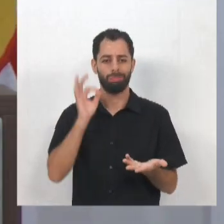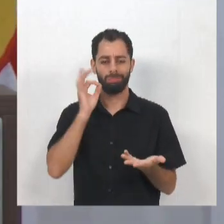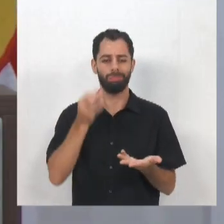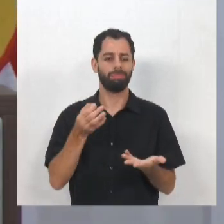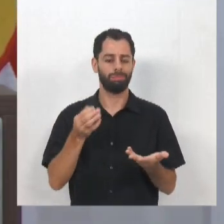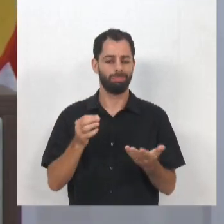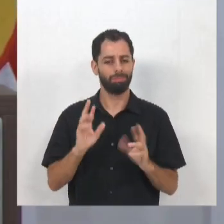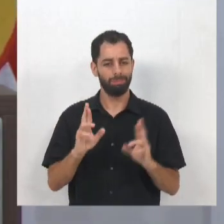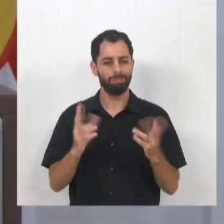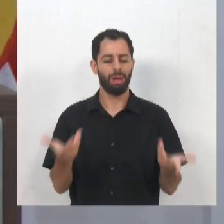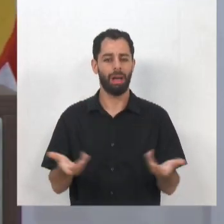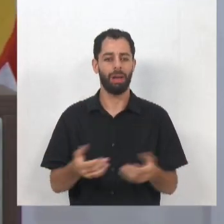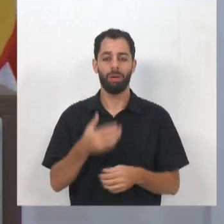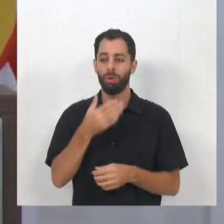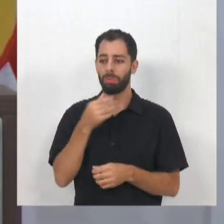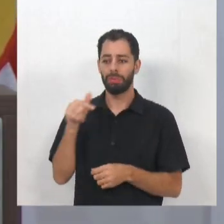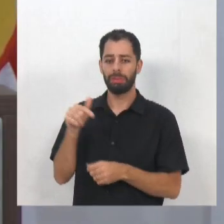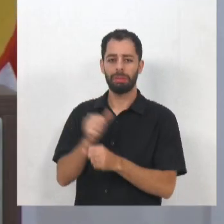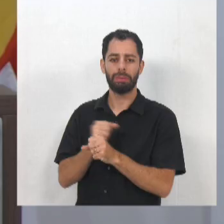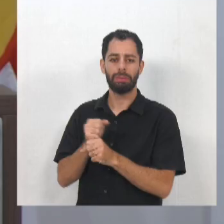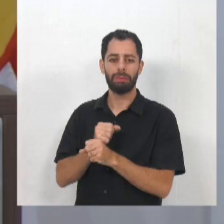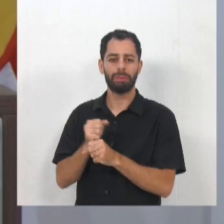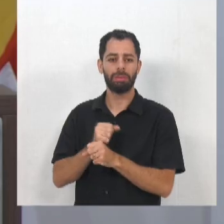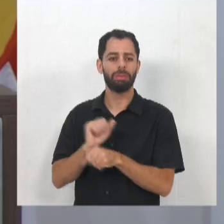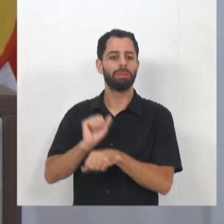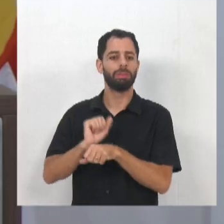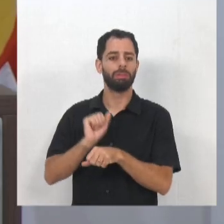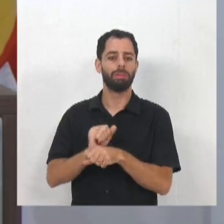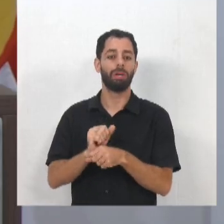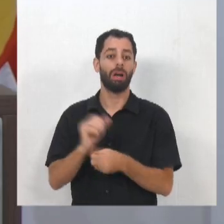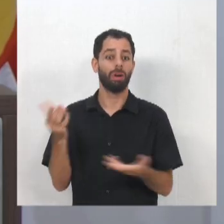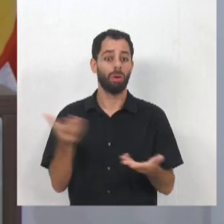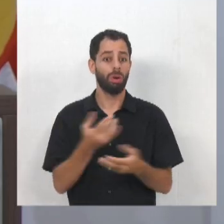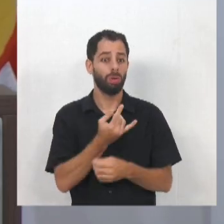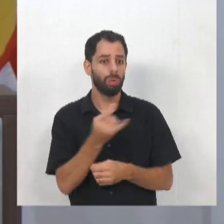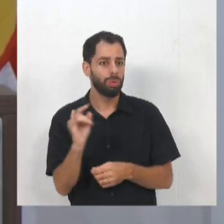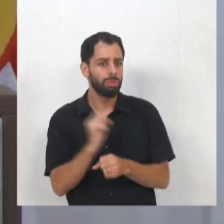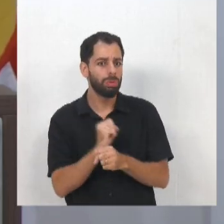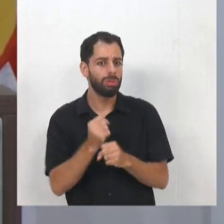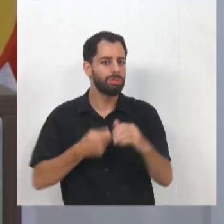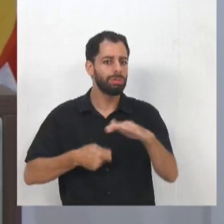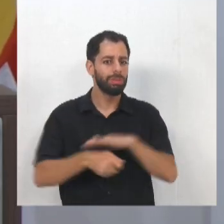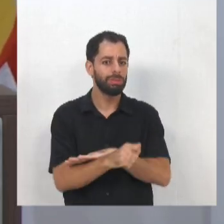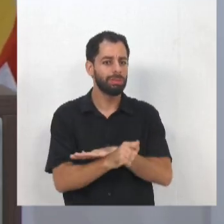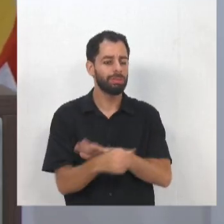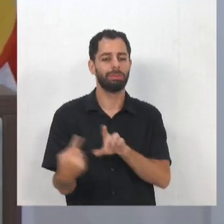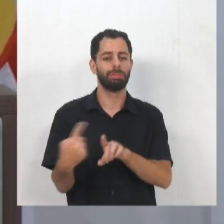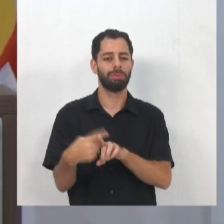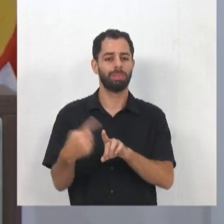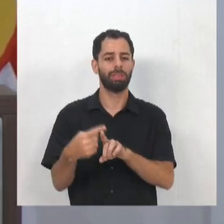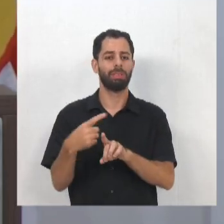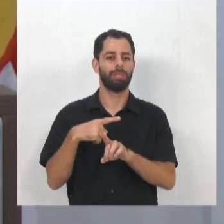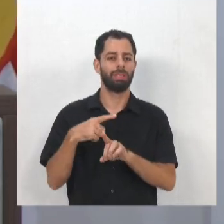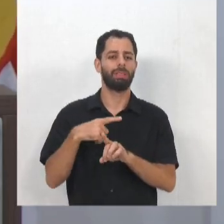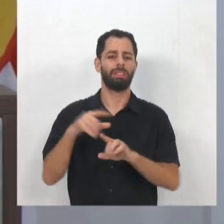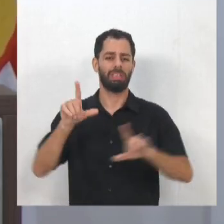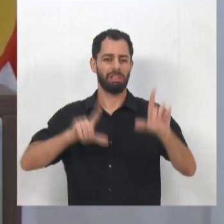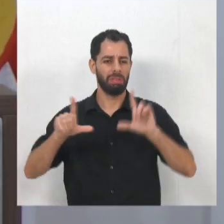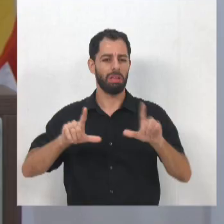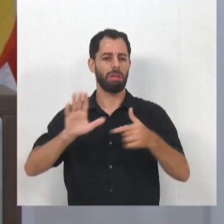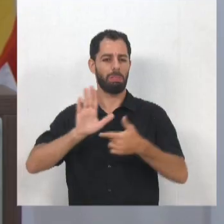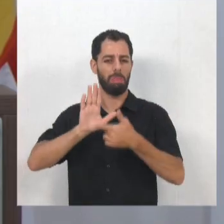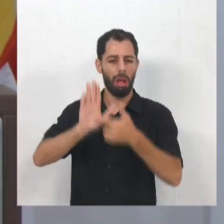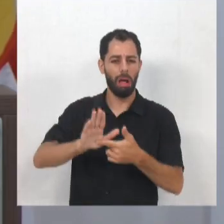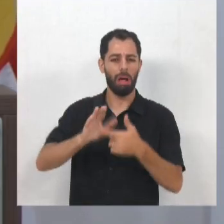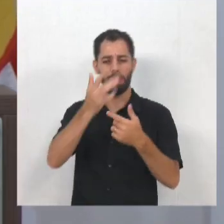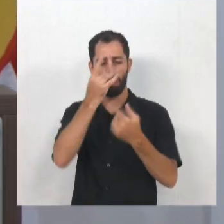anos, ele estava 7 anos lá e ele esperou para simplesmente investir no último ano, e só investiu porque tanta porrada que tomou na TV, as pessoas